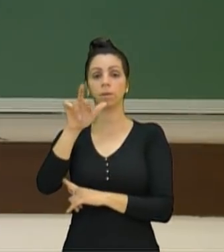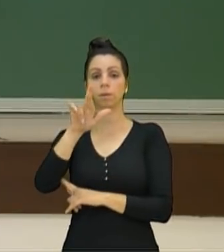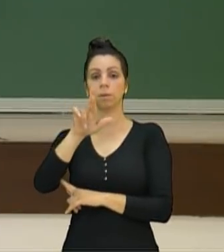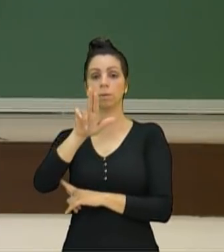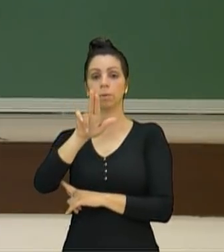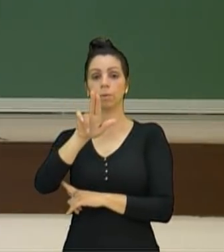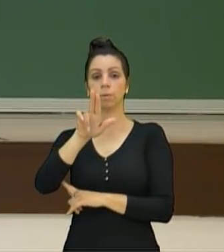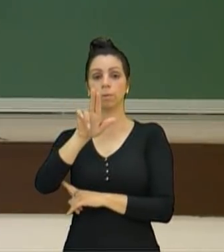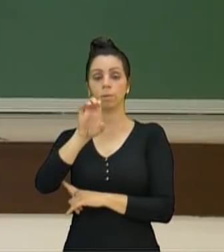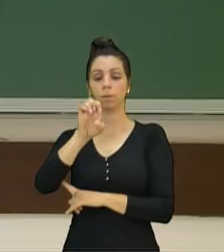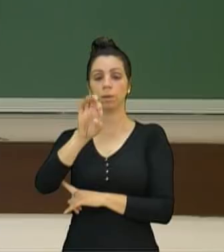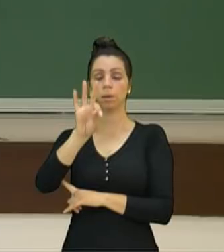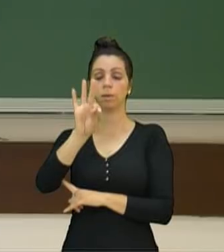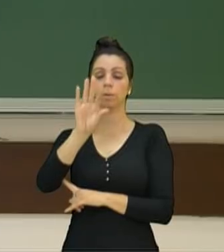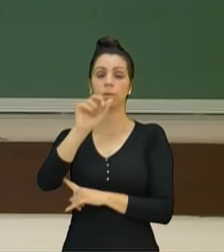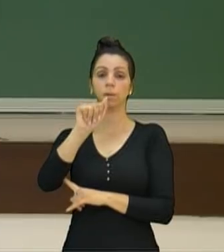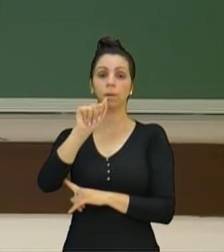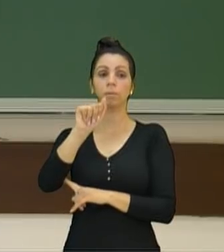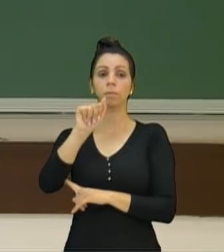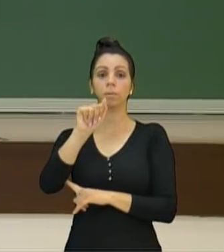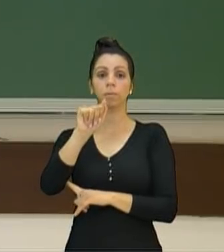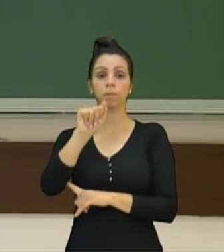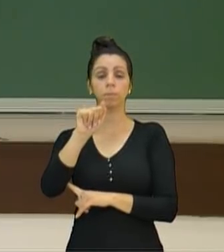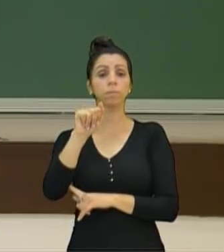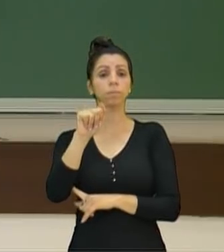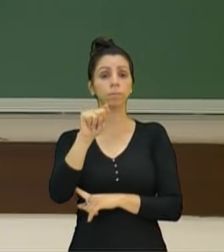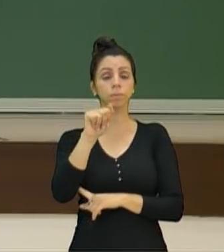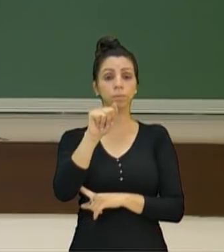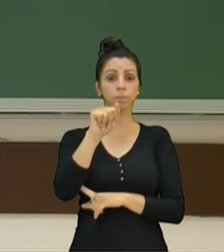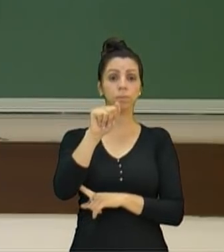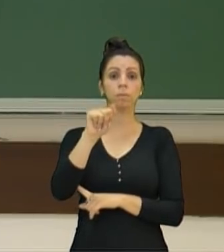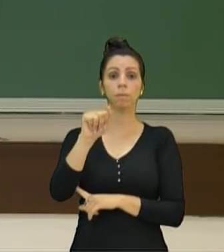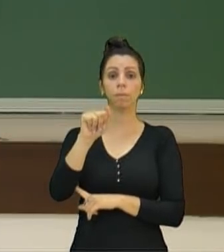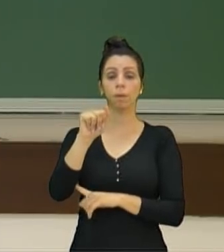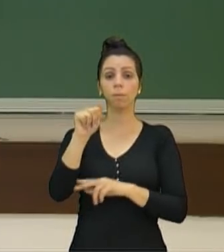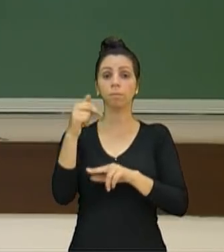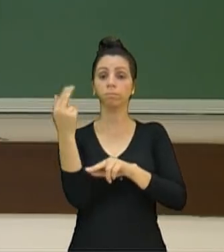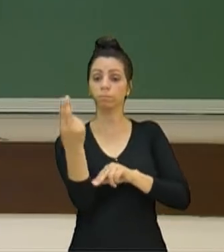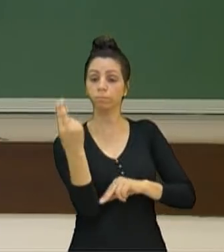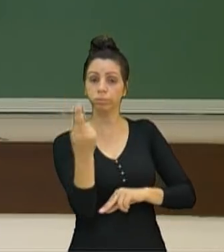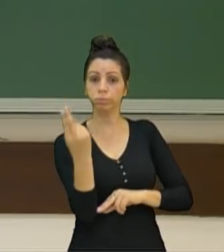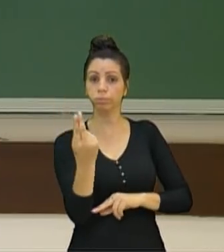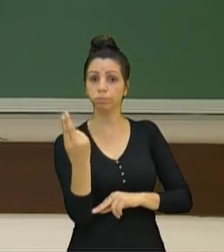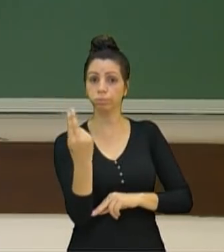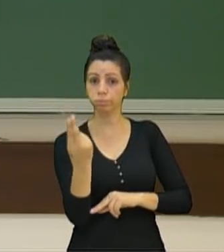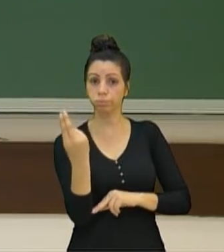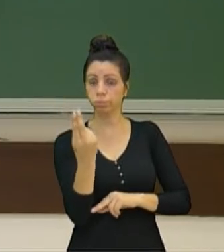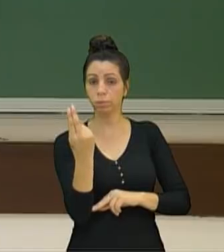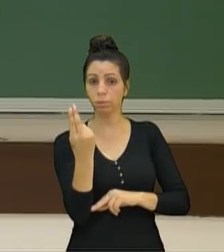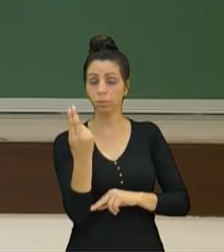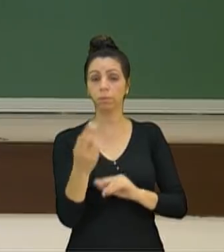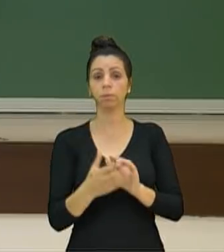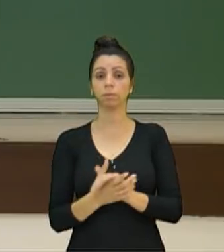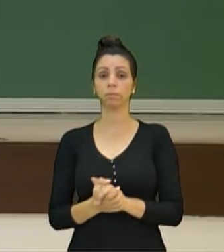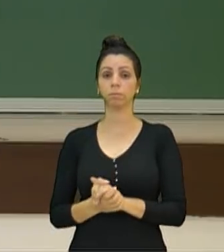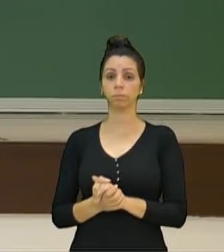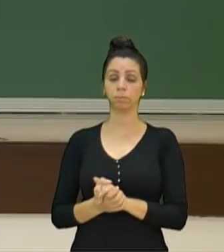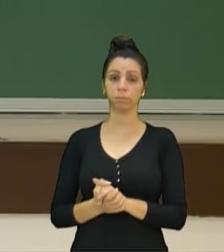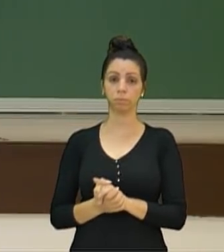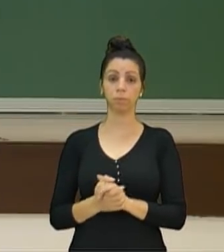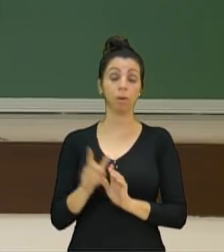de patinação, nós falamos da pirueta, quando o atleta ficava rodando sobre o seu eixo. Então, aqui nos